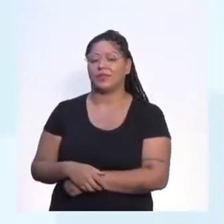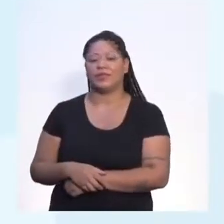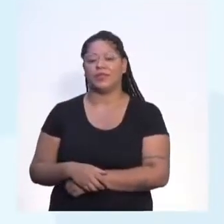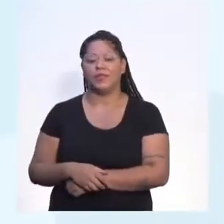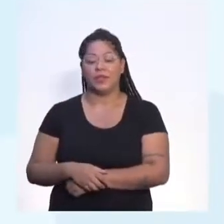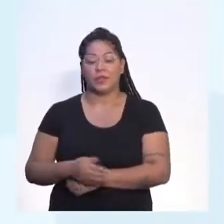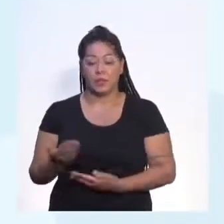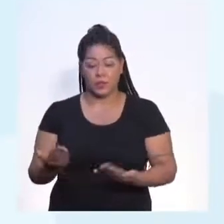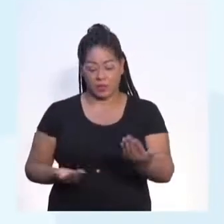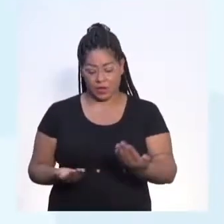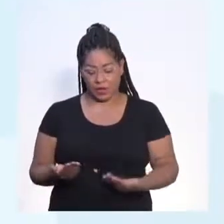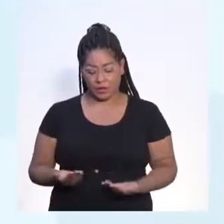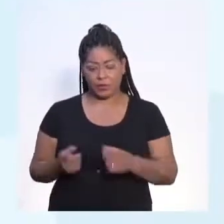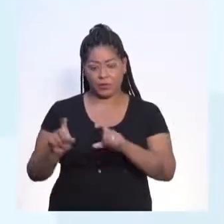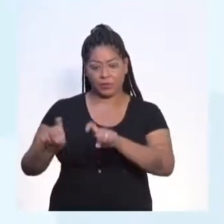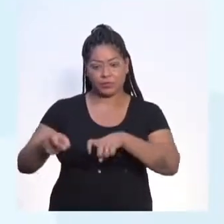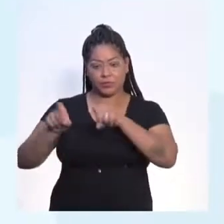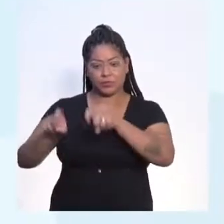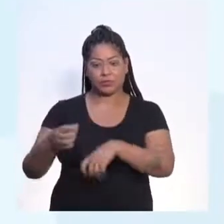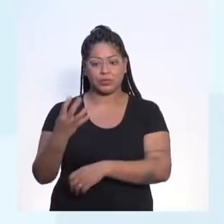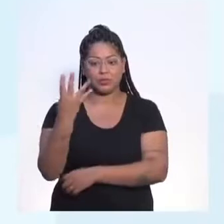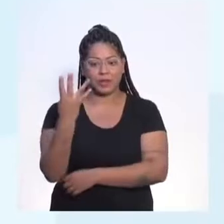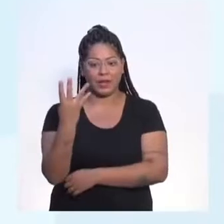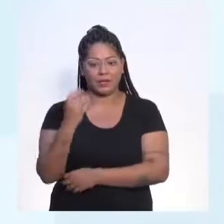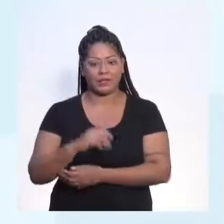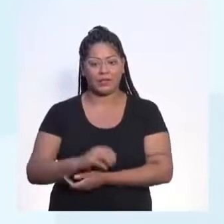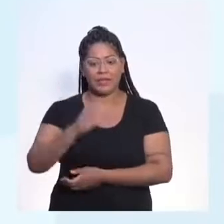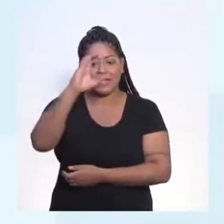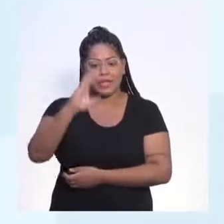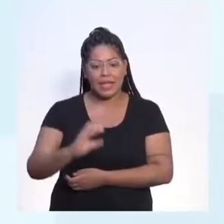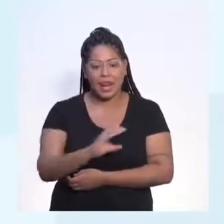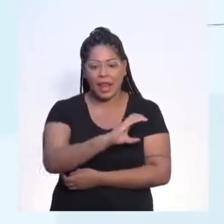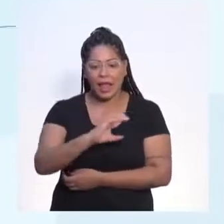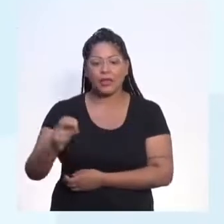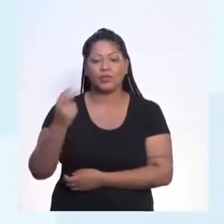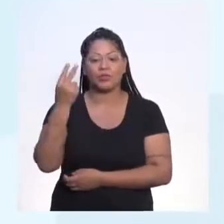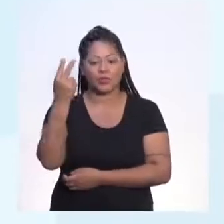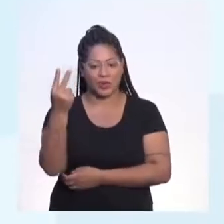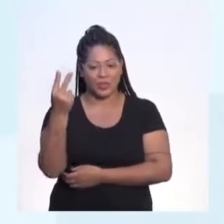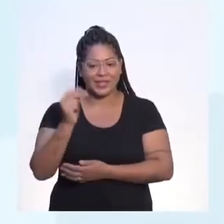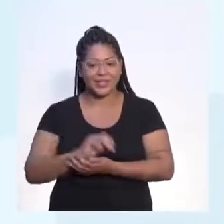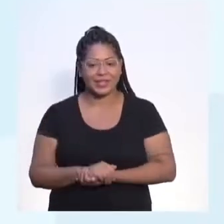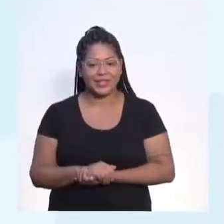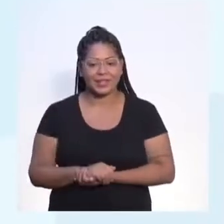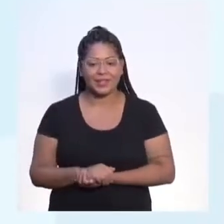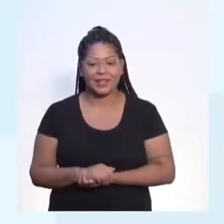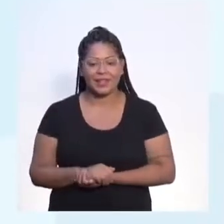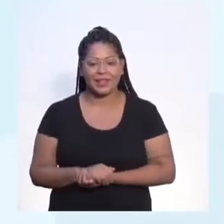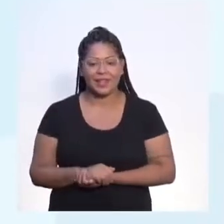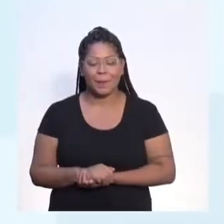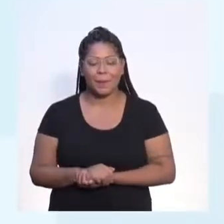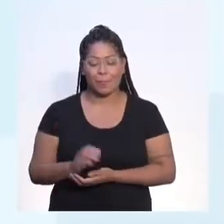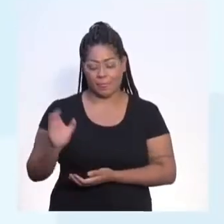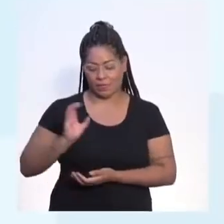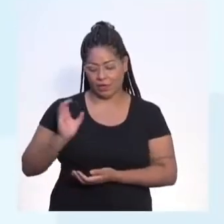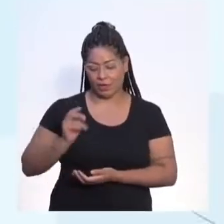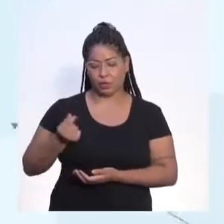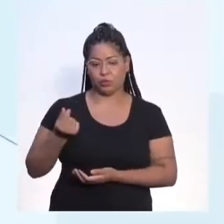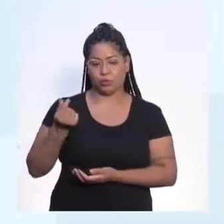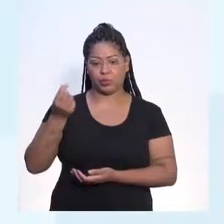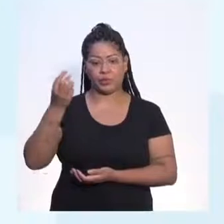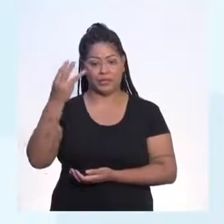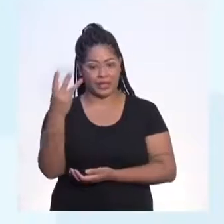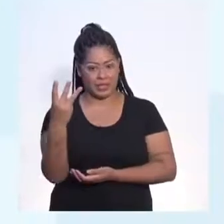camponeses, 4. 4. Clero, posição 2. 4, 2. Nobreza, 3.